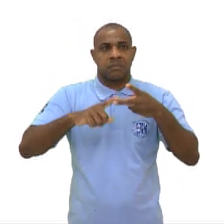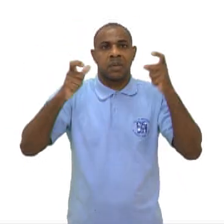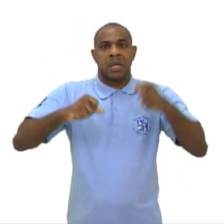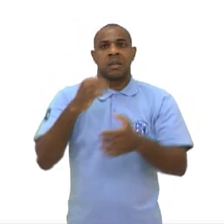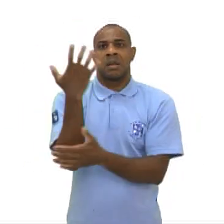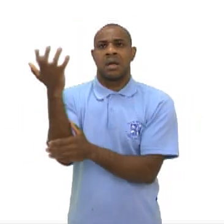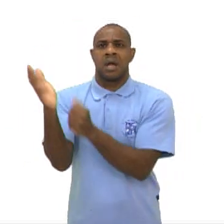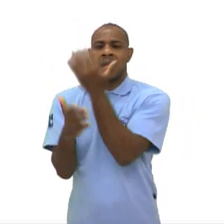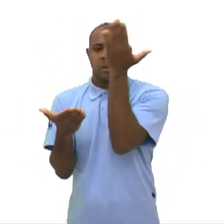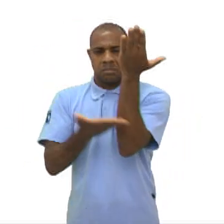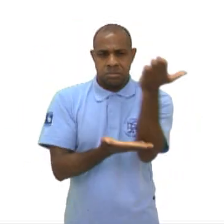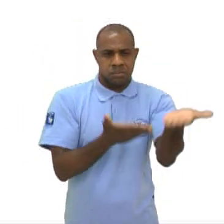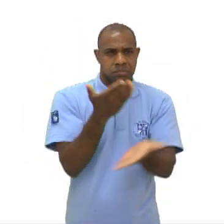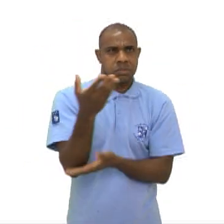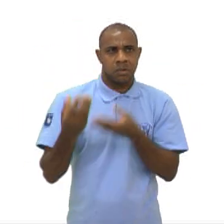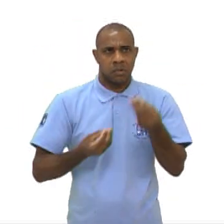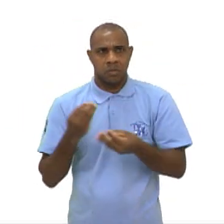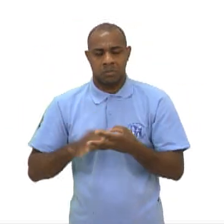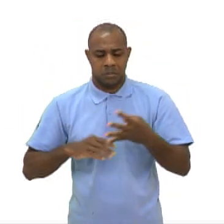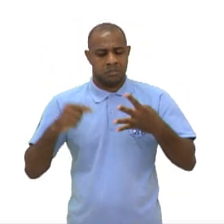marinho ou D, bactérias.